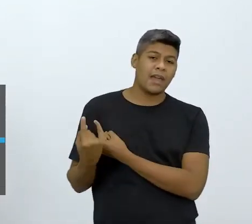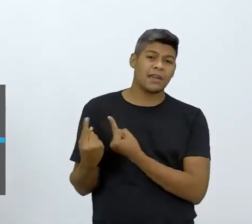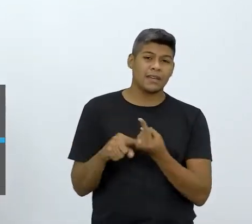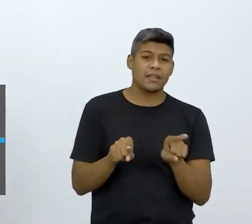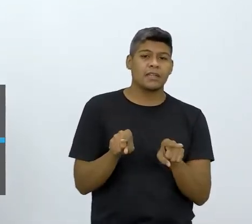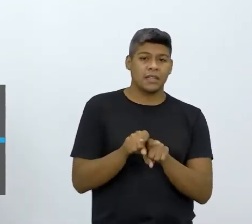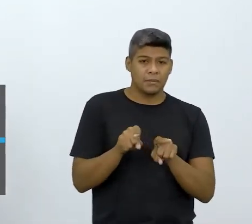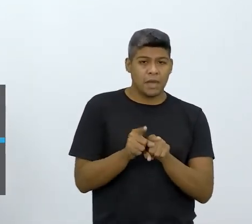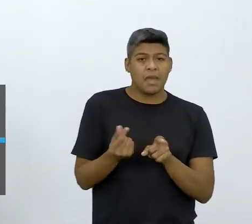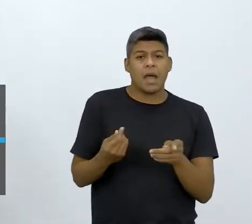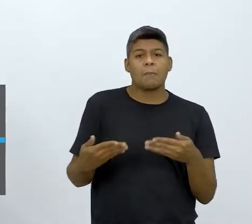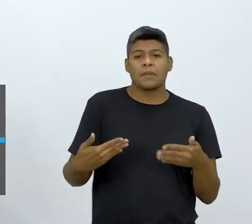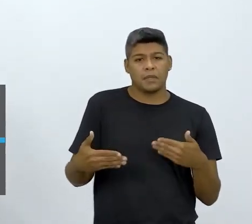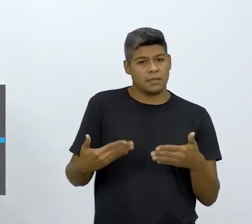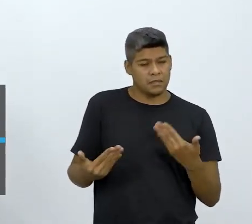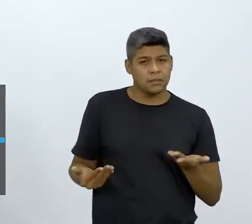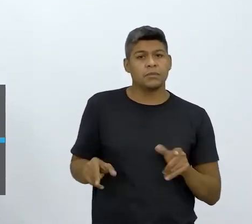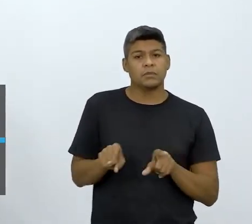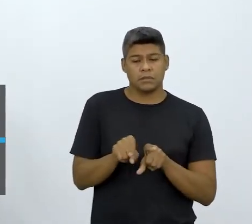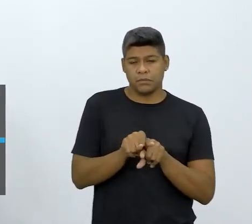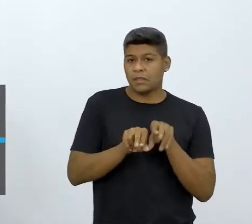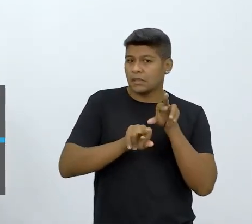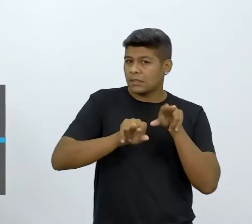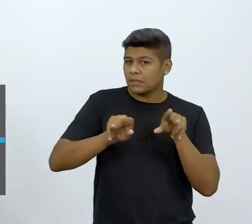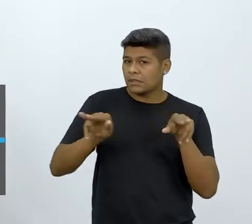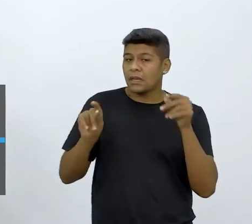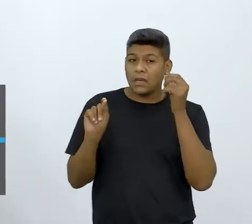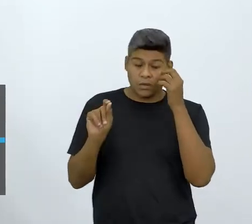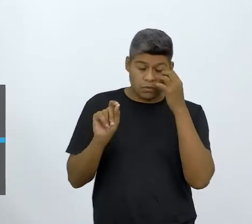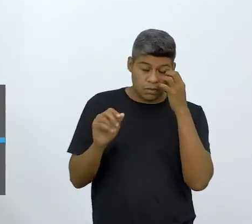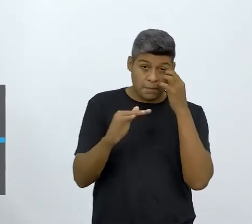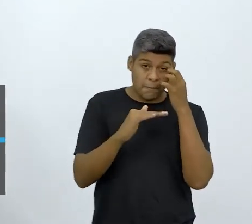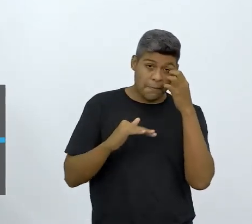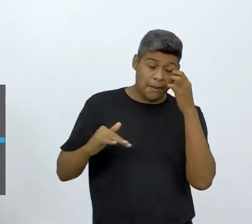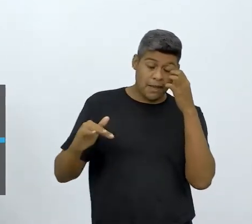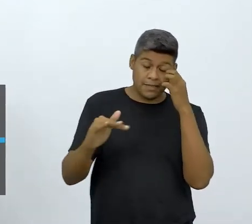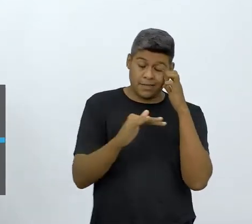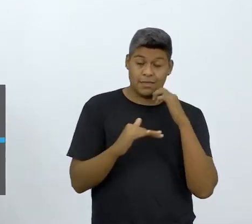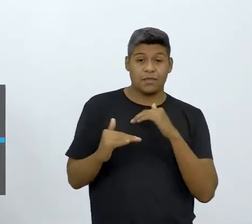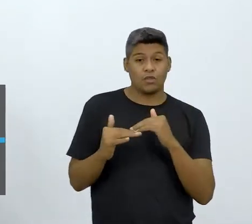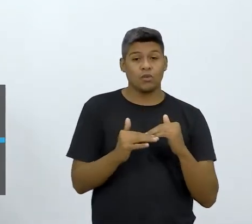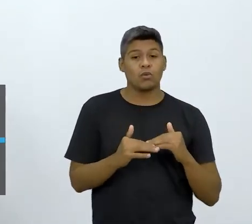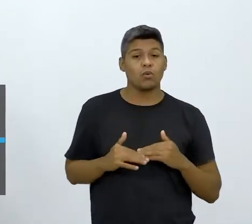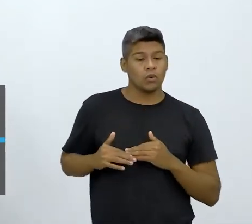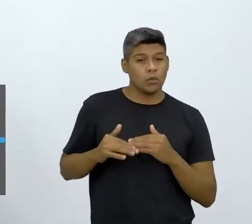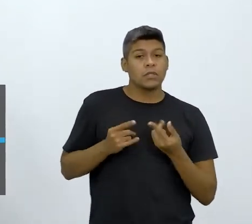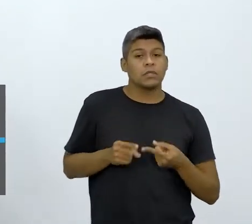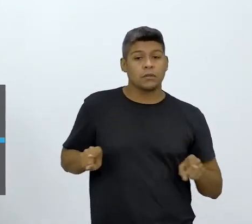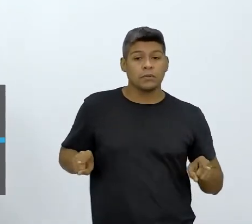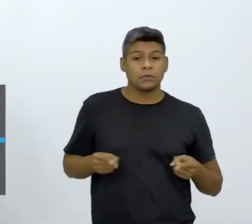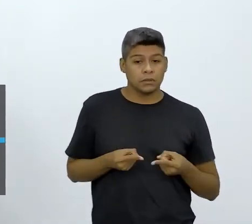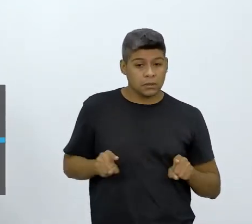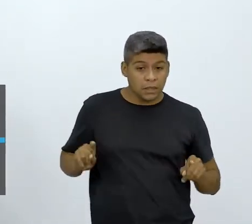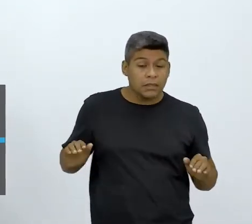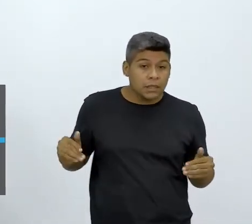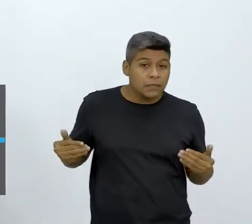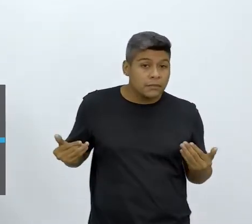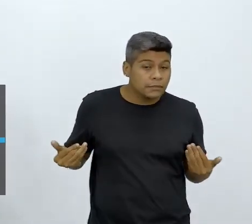ao capitalismo, em uma série de padrões, né, musicais.